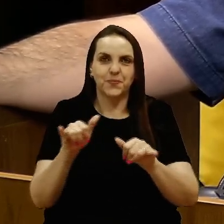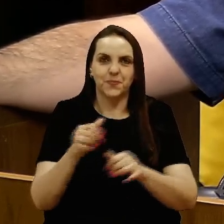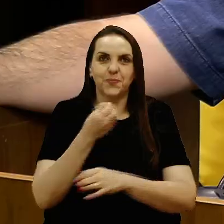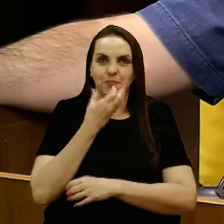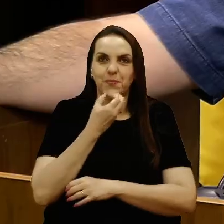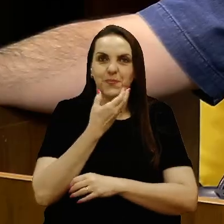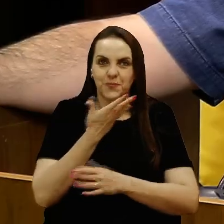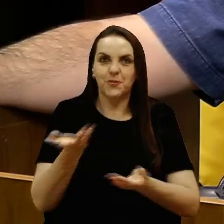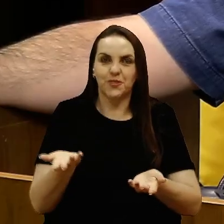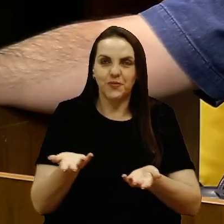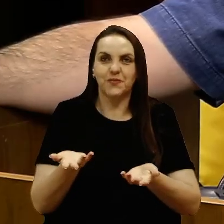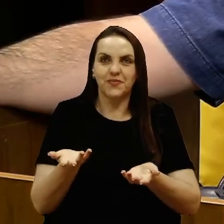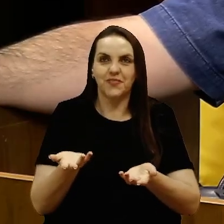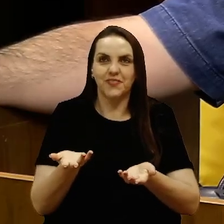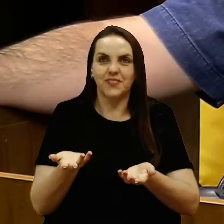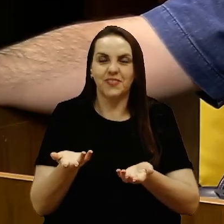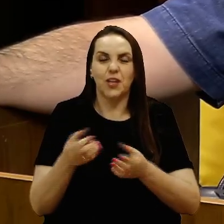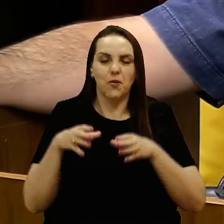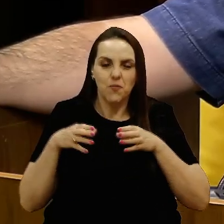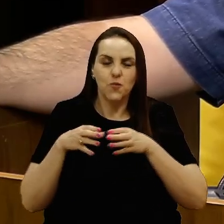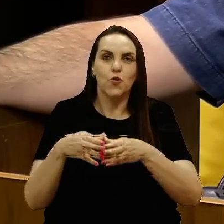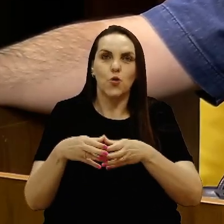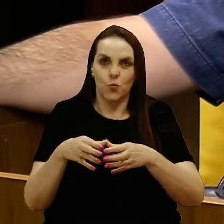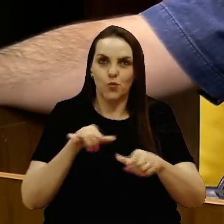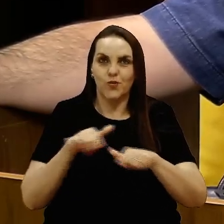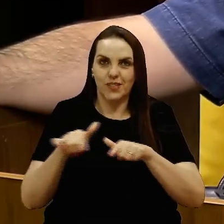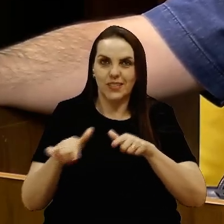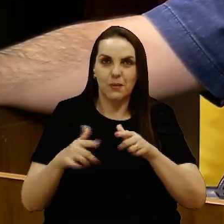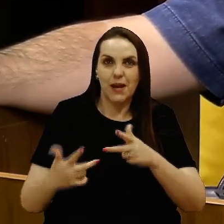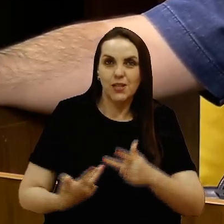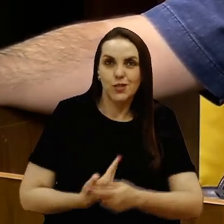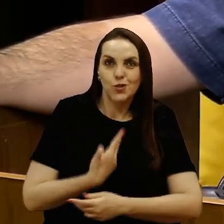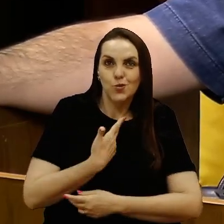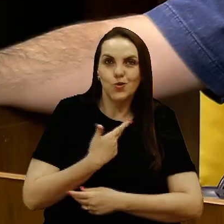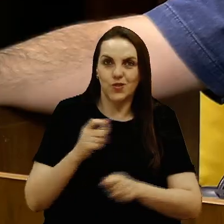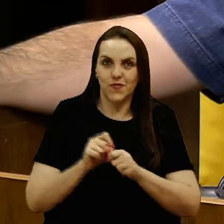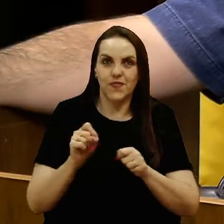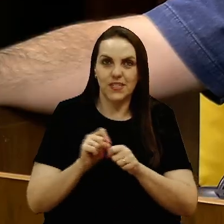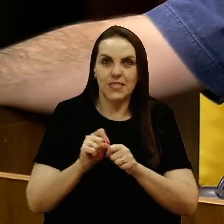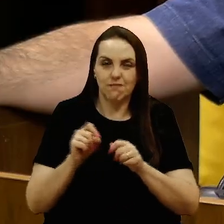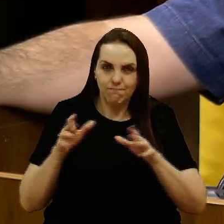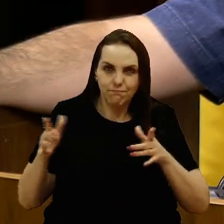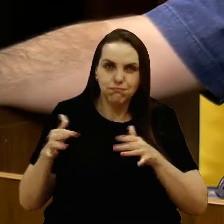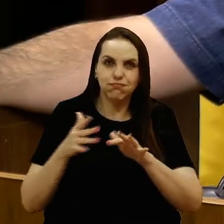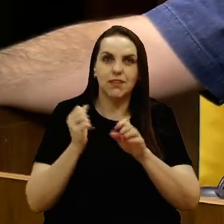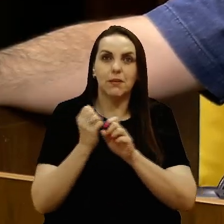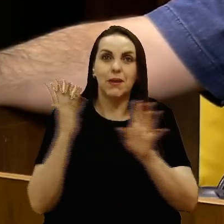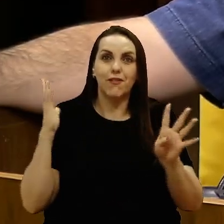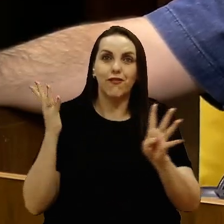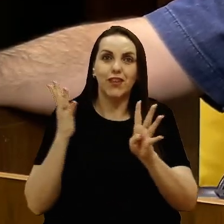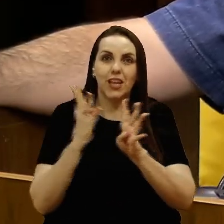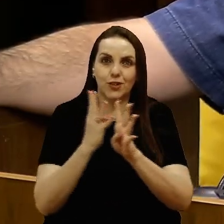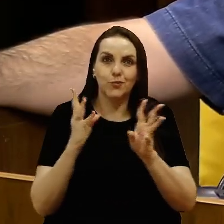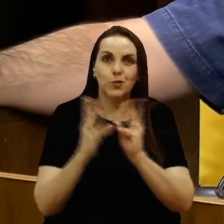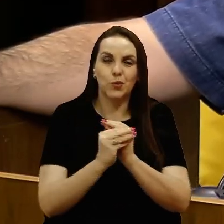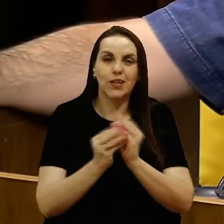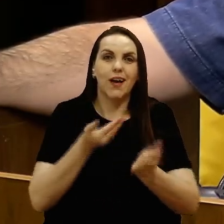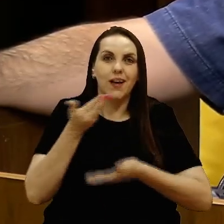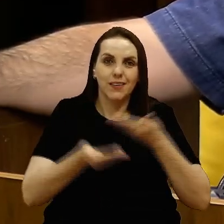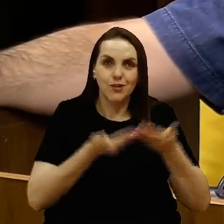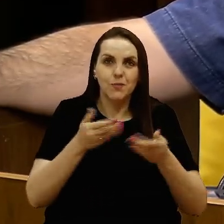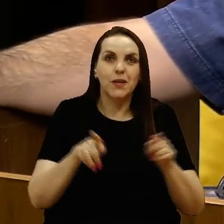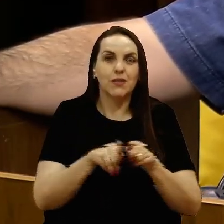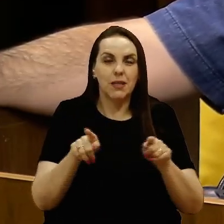já estará iniciando com cirurgias, né, com algumas consultas de alta complexidade também, exames de